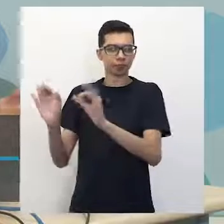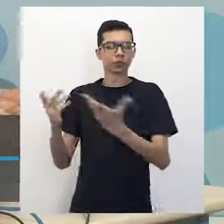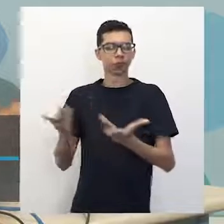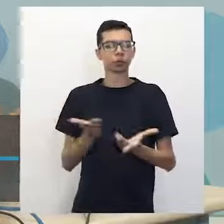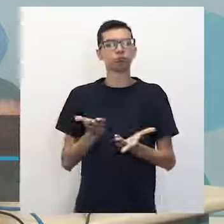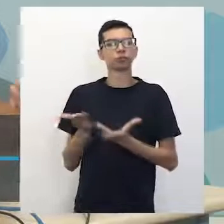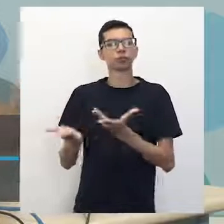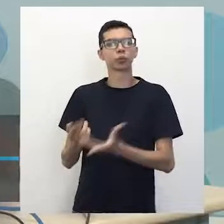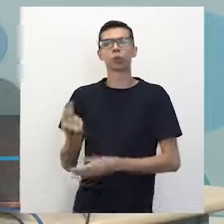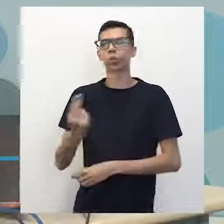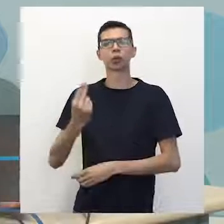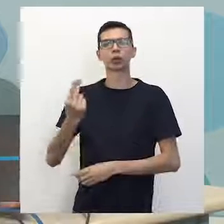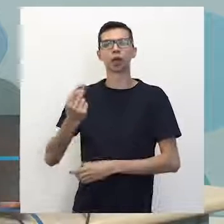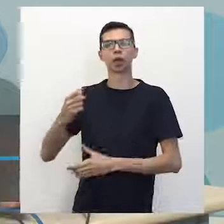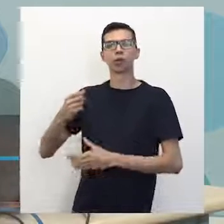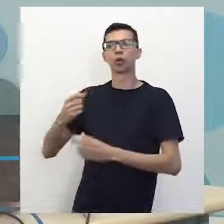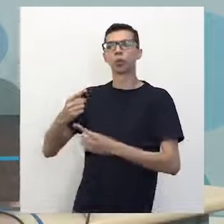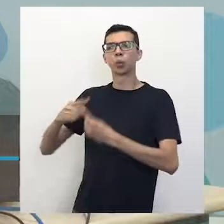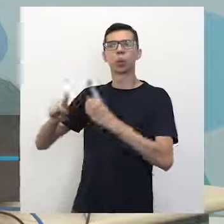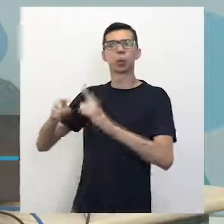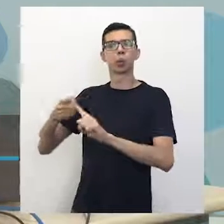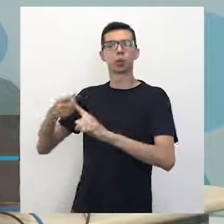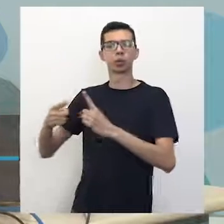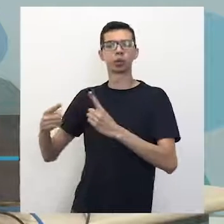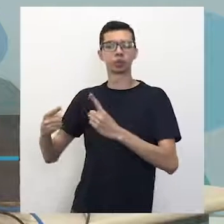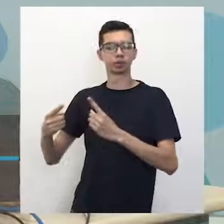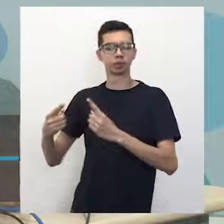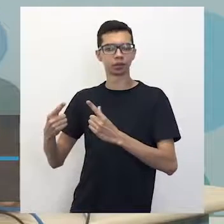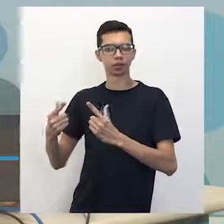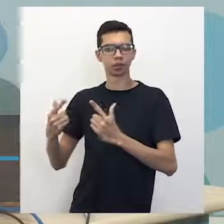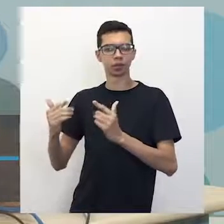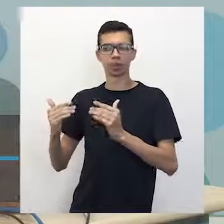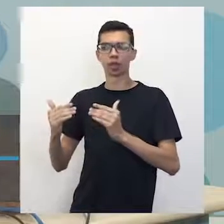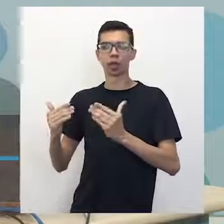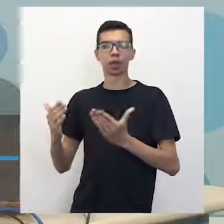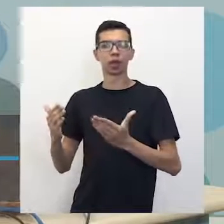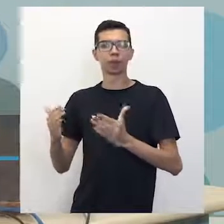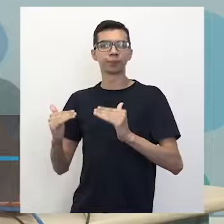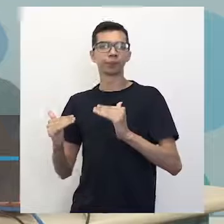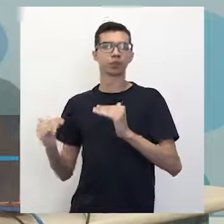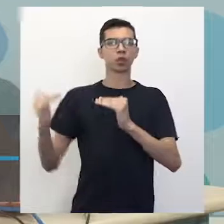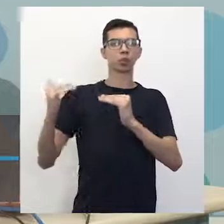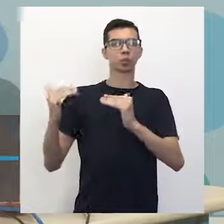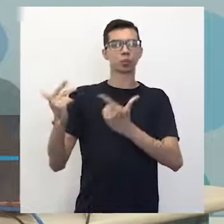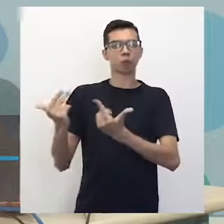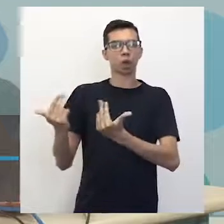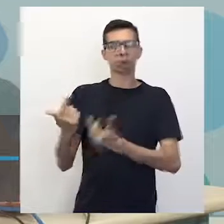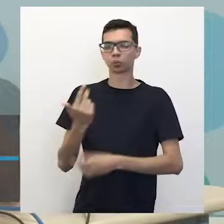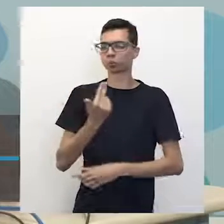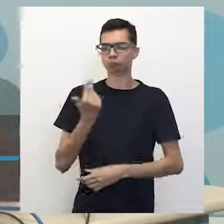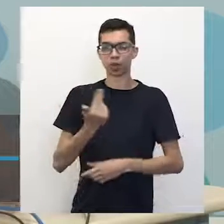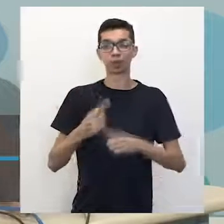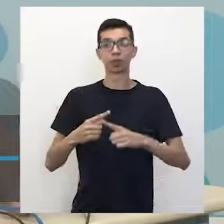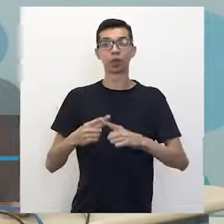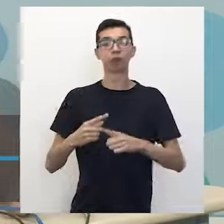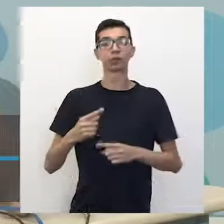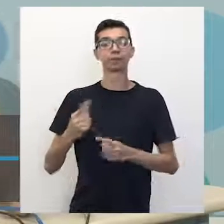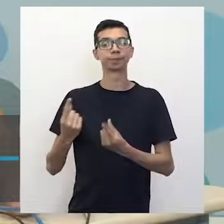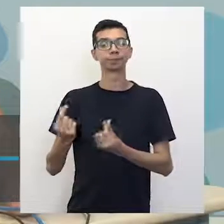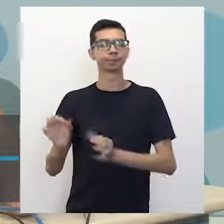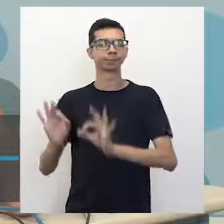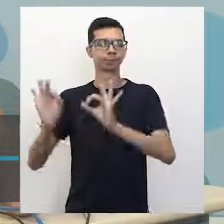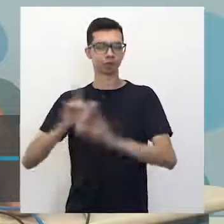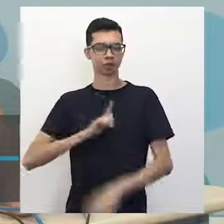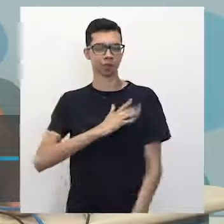lutar em pé de igualdade com os turcos muçulmanos, que tinham uma superioridade militar em relação aos exércitos cruzados, como a gente está